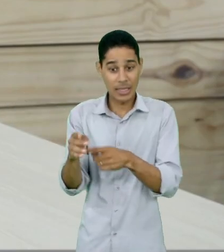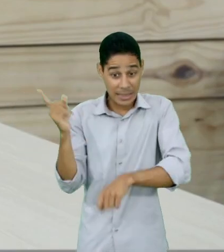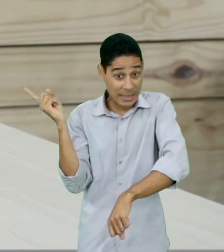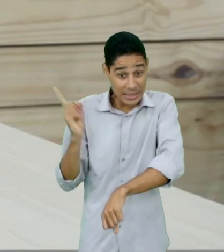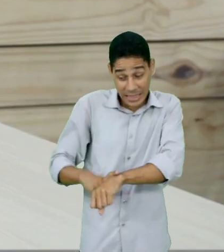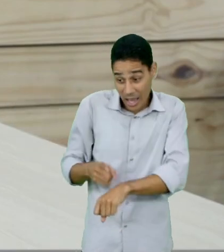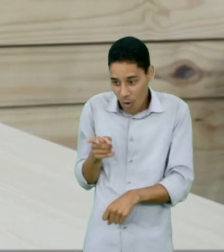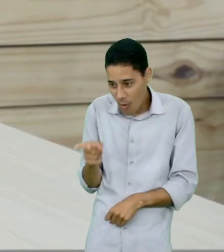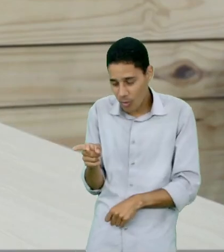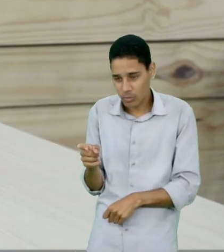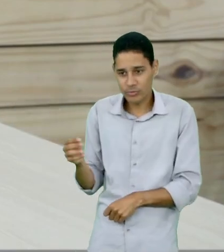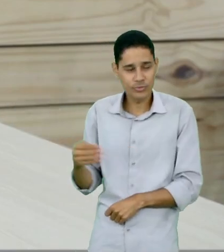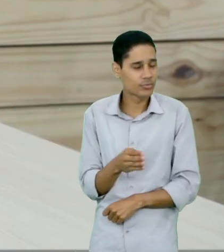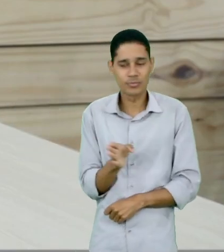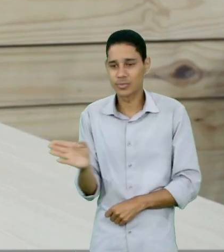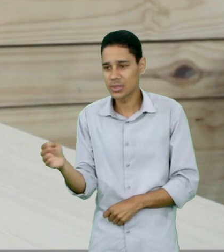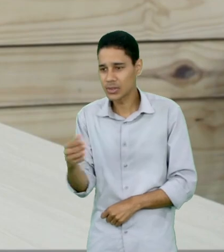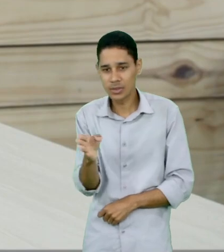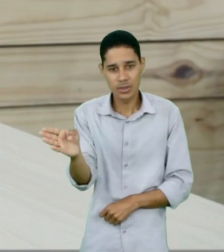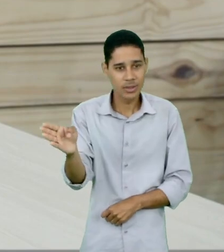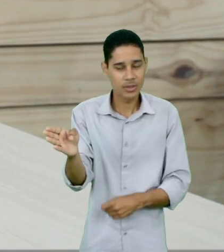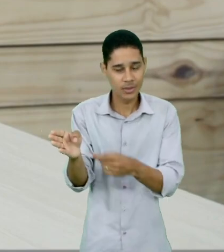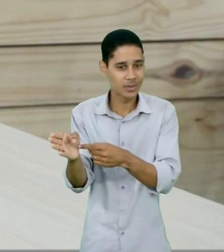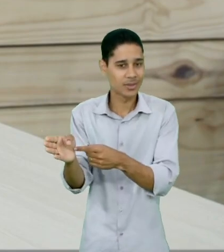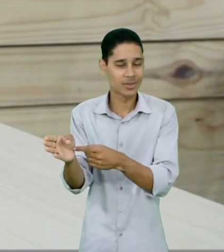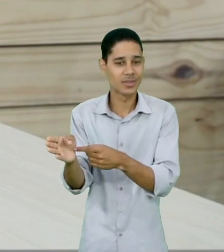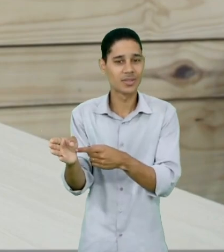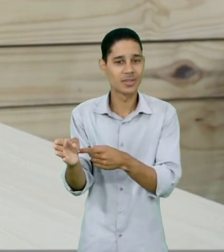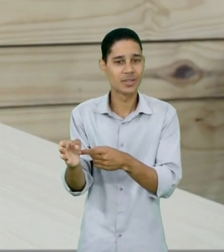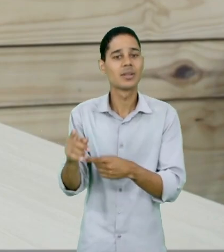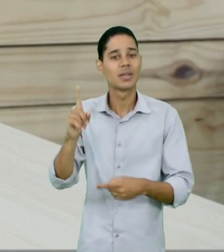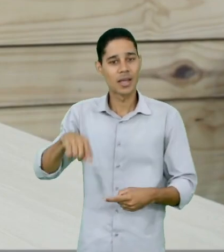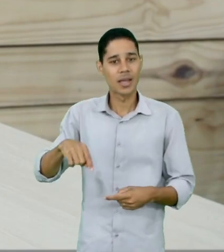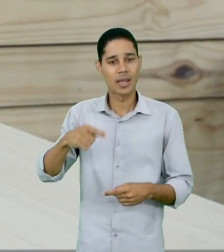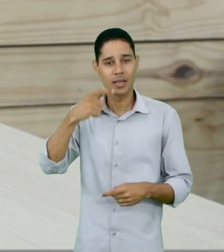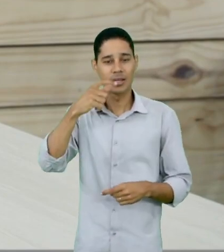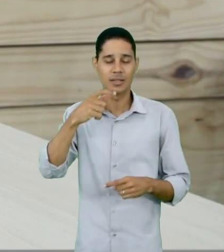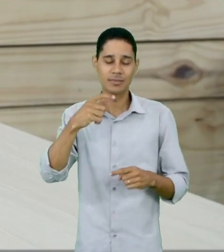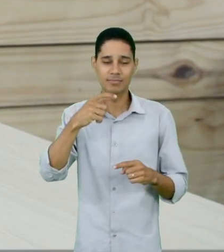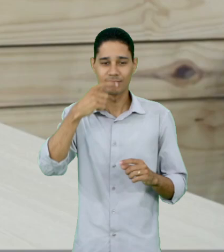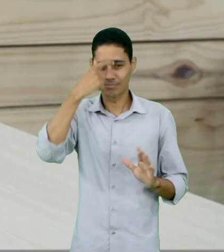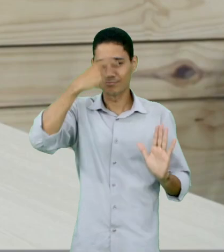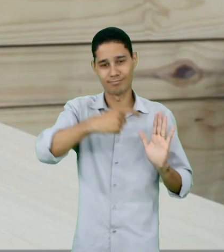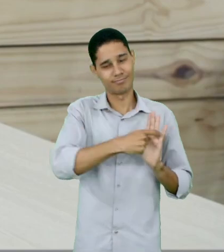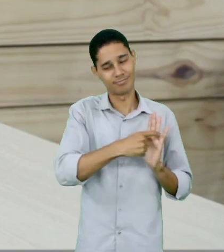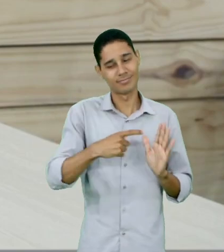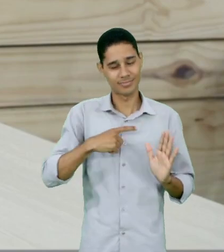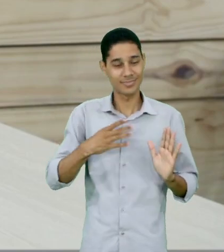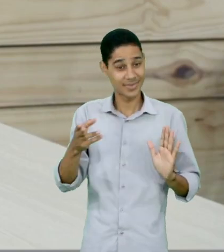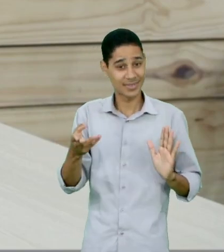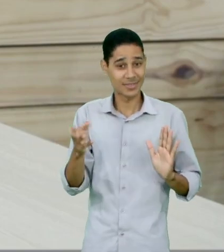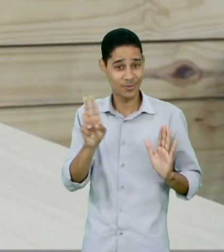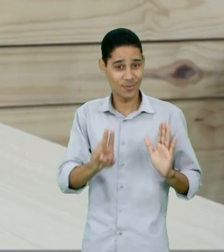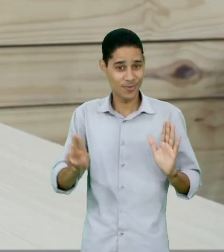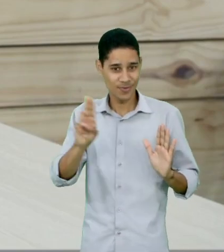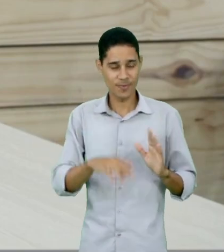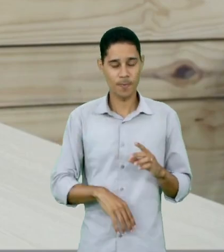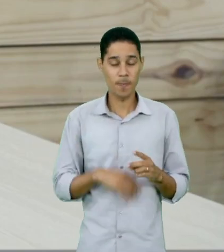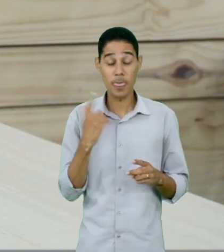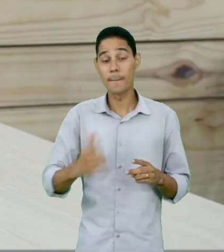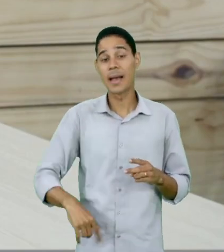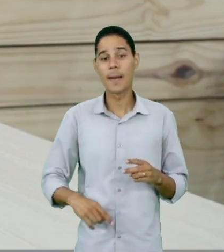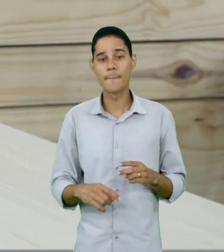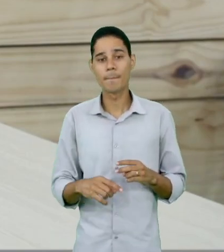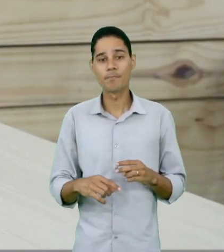traça um trajeto, por exemplo, usa IA, certo? Privacidade dos dados, né, que está